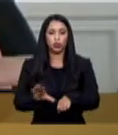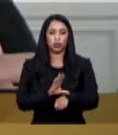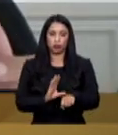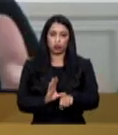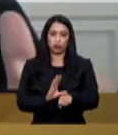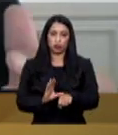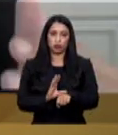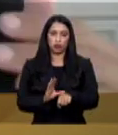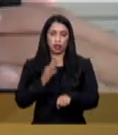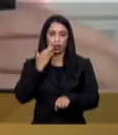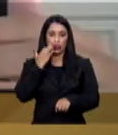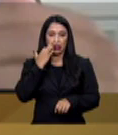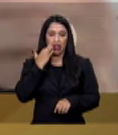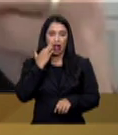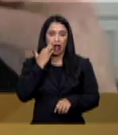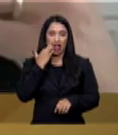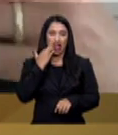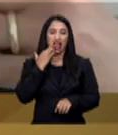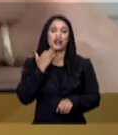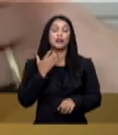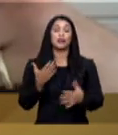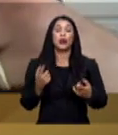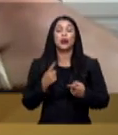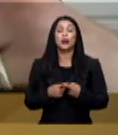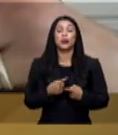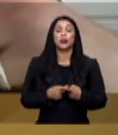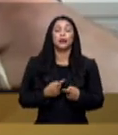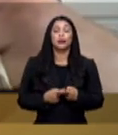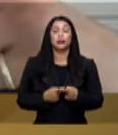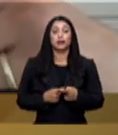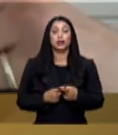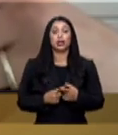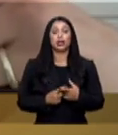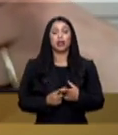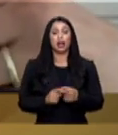quê? Porque essa corte